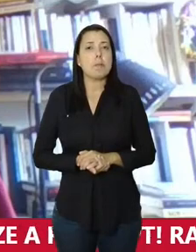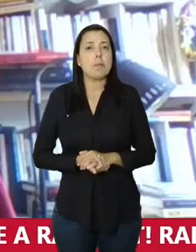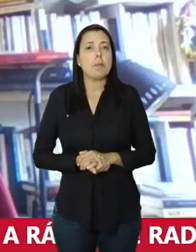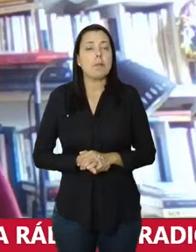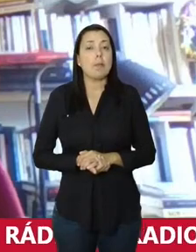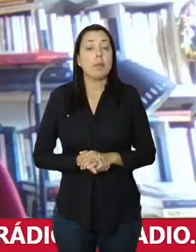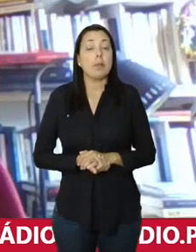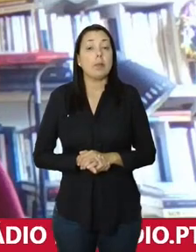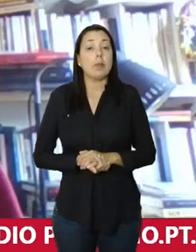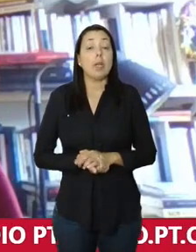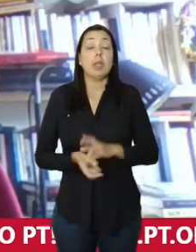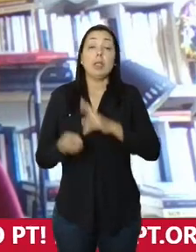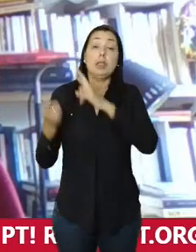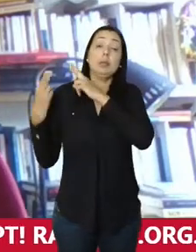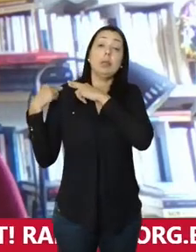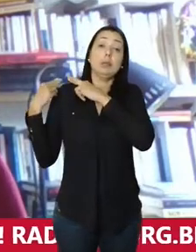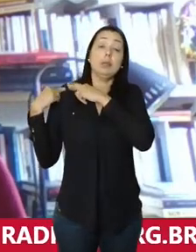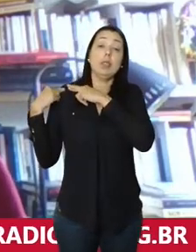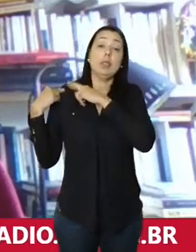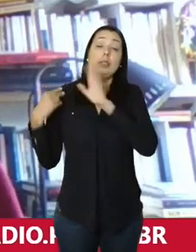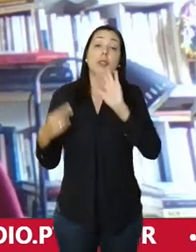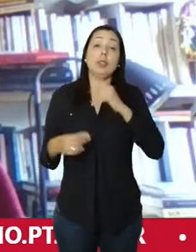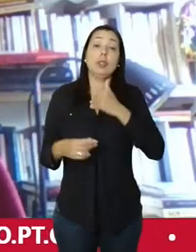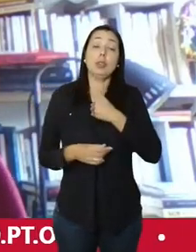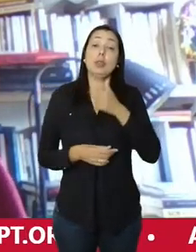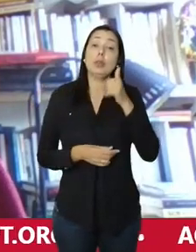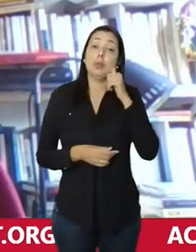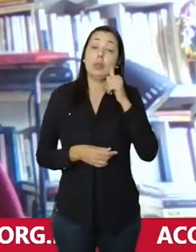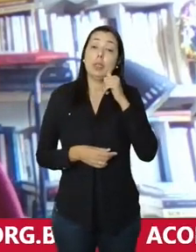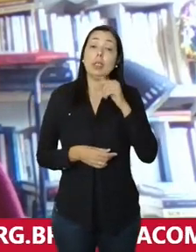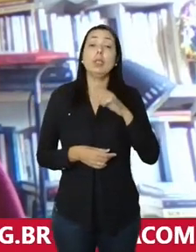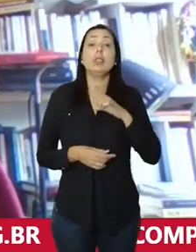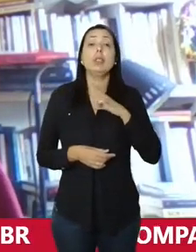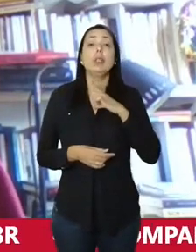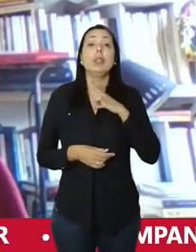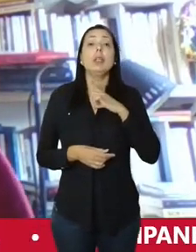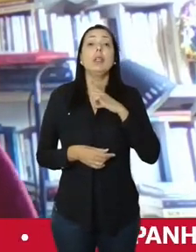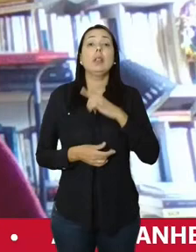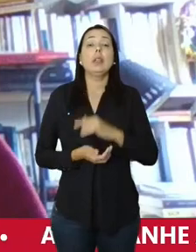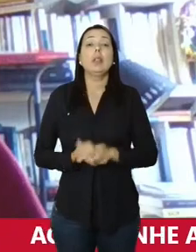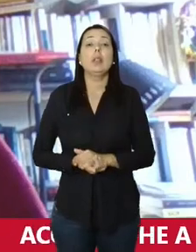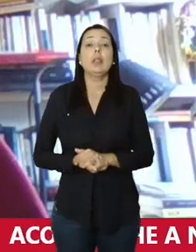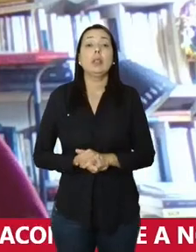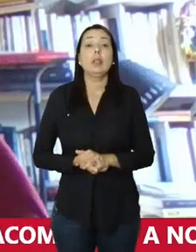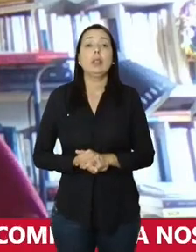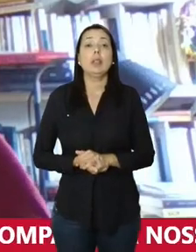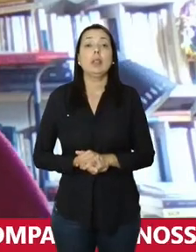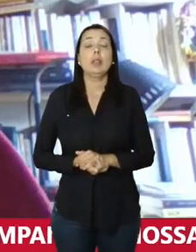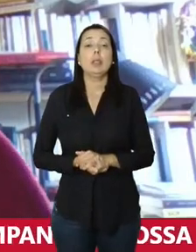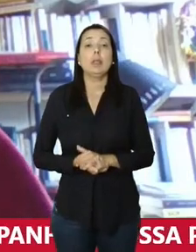sobre a responsabilidade que nós, mulheres, temos